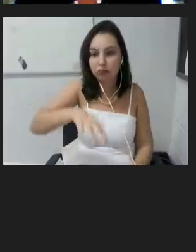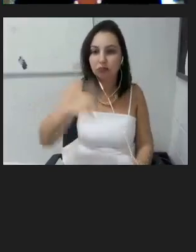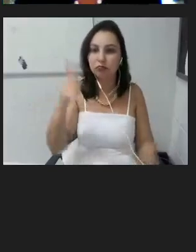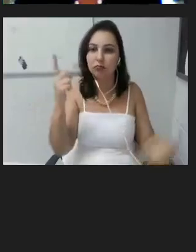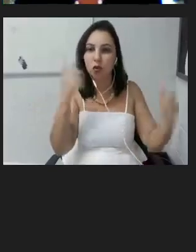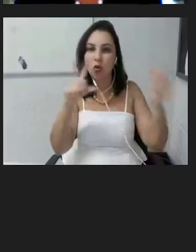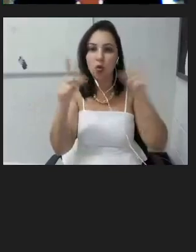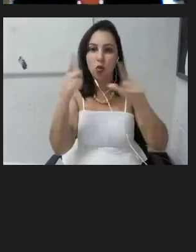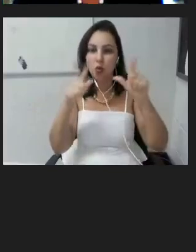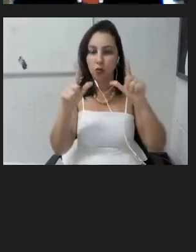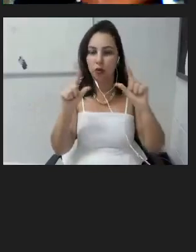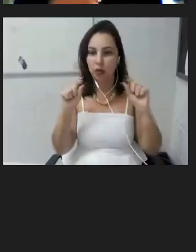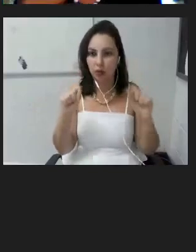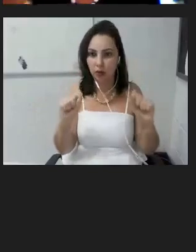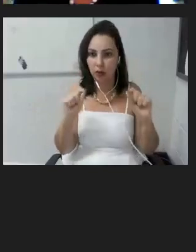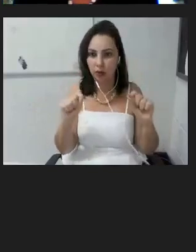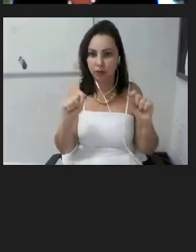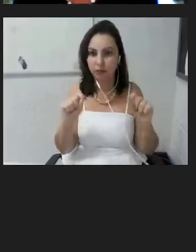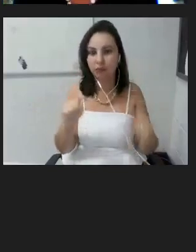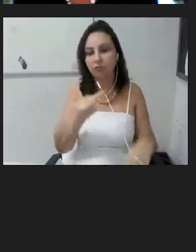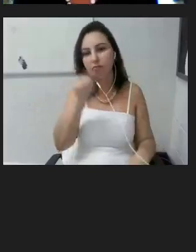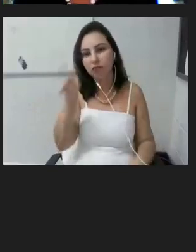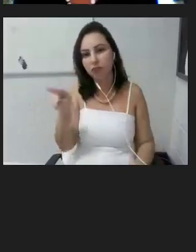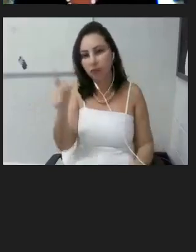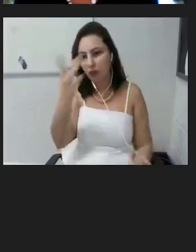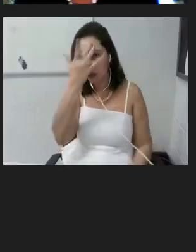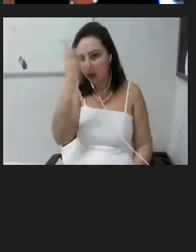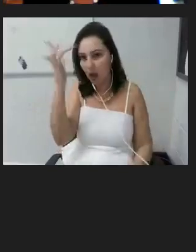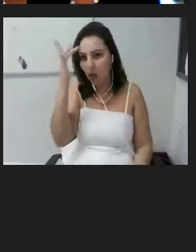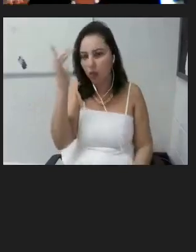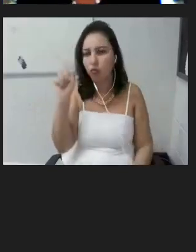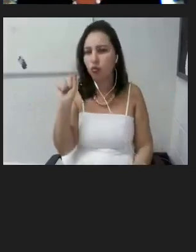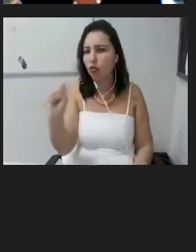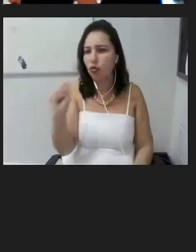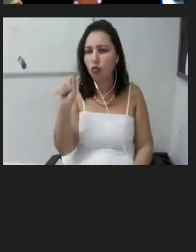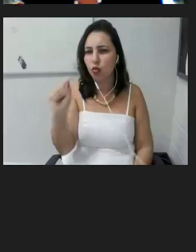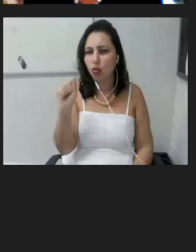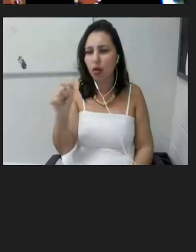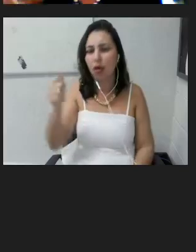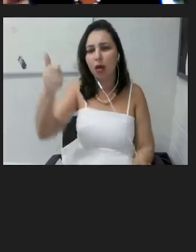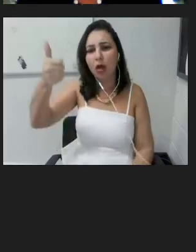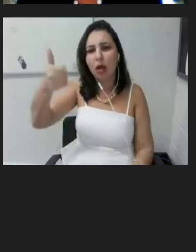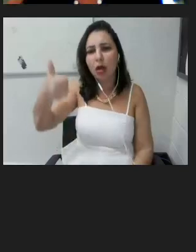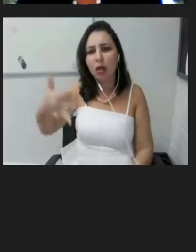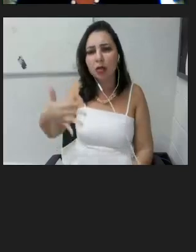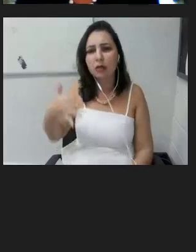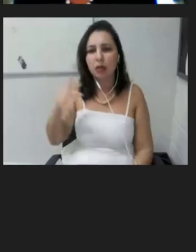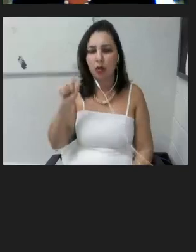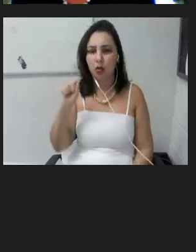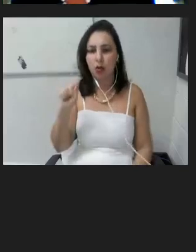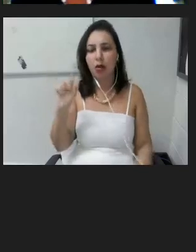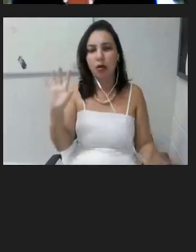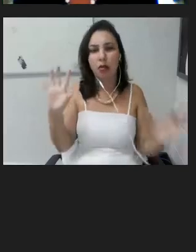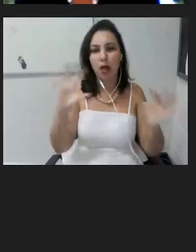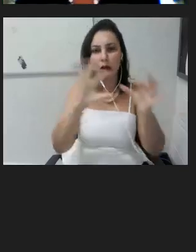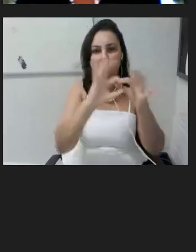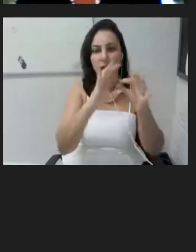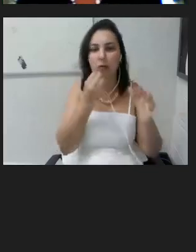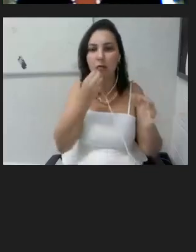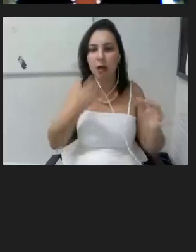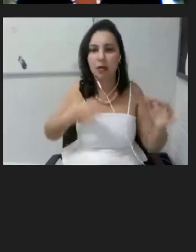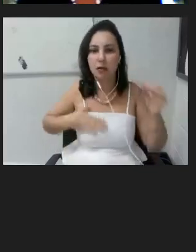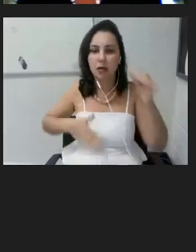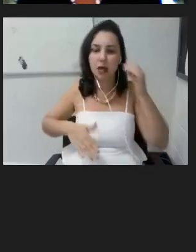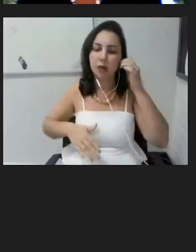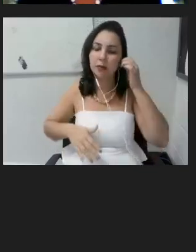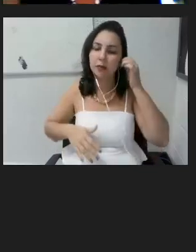nossa vida. Quando eu vou para a saúde mental, ela fala ela está ligada, lógico, ao bem-estar, mas ela vai falar